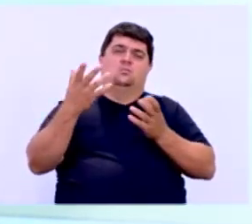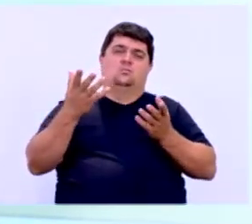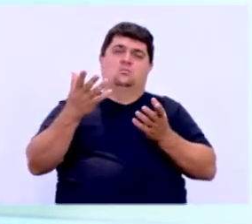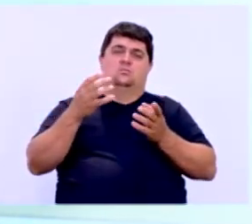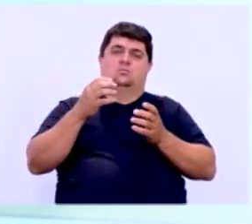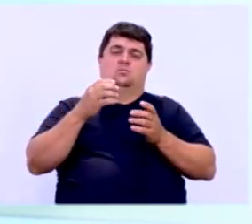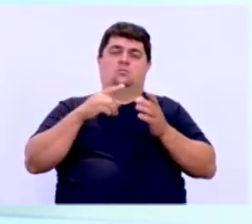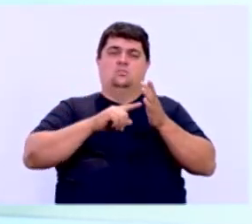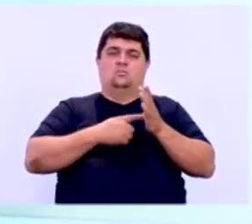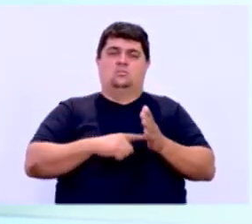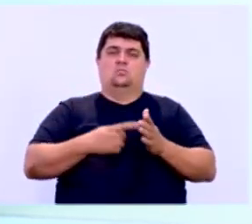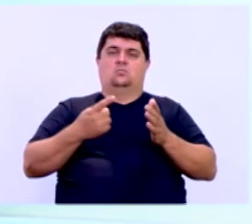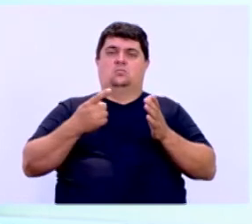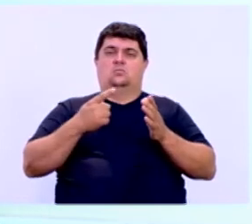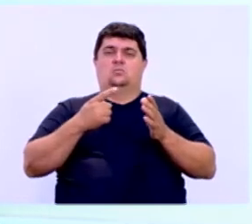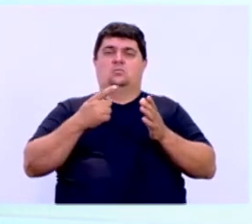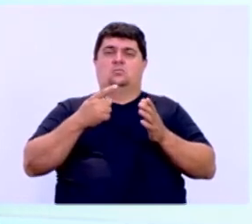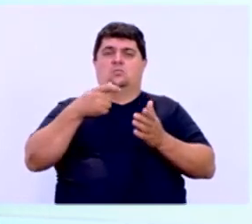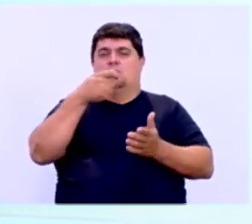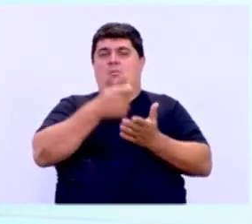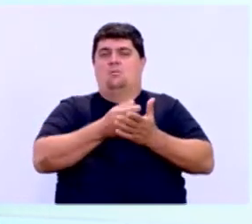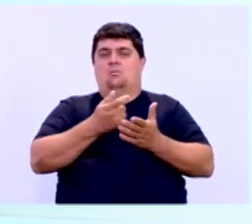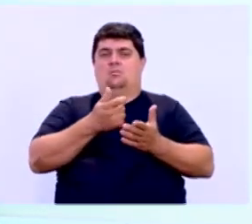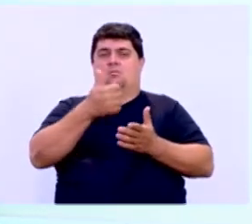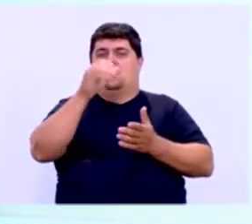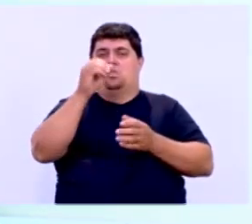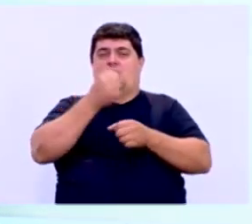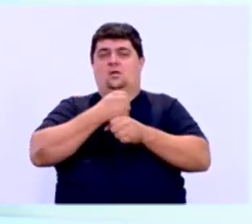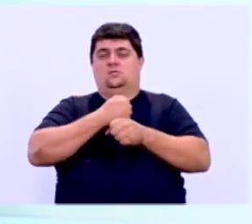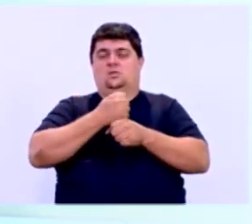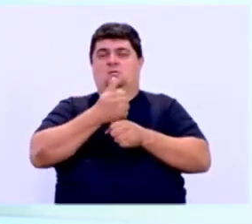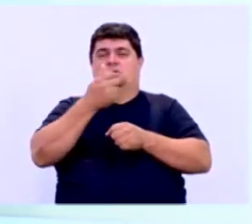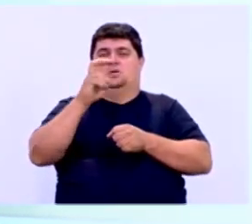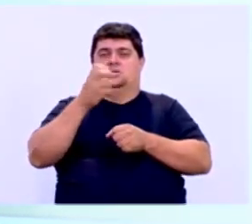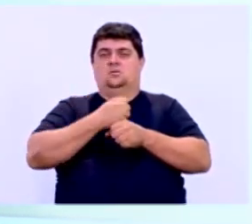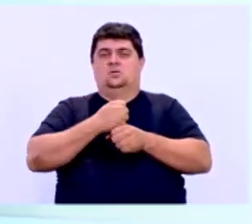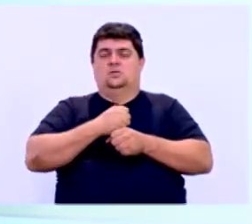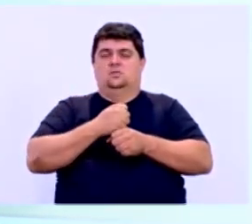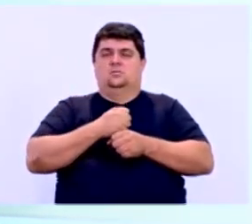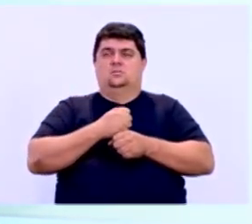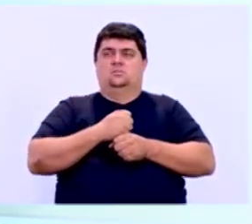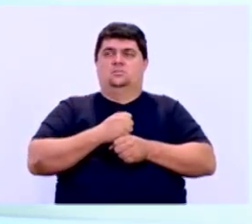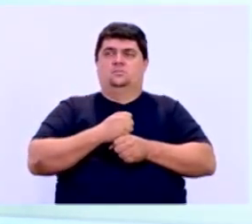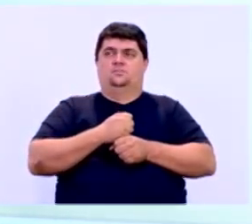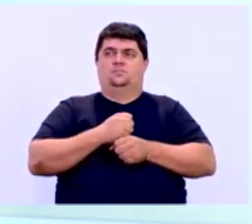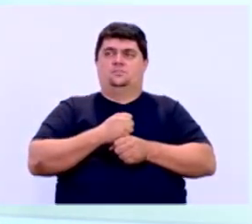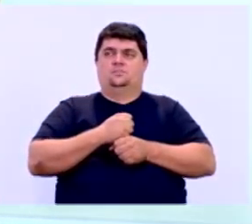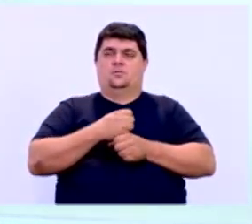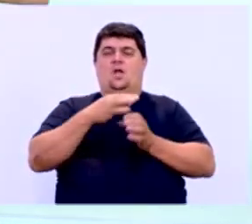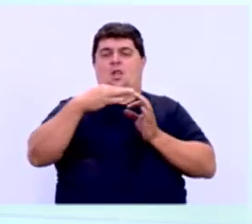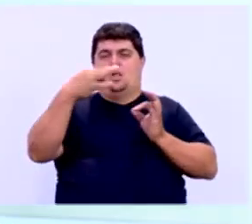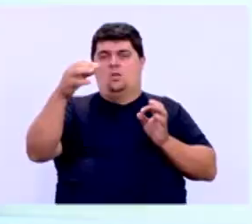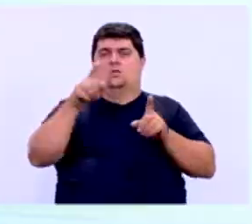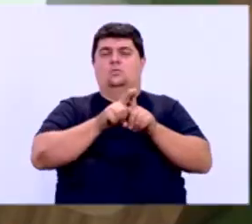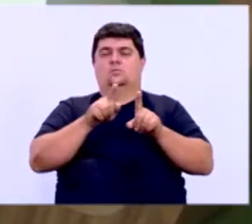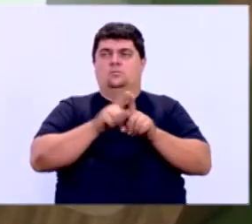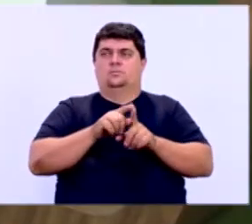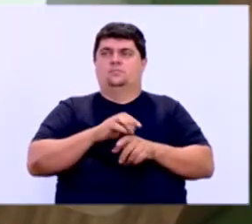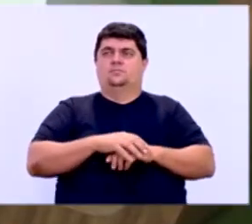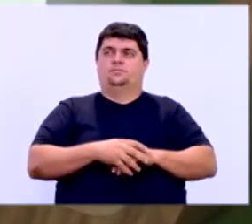uma máquina, um equipamento, que eu vá pagar aí em 10 anos, em 15 anos, né? É longo prazo, né, professor Igor?